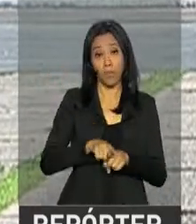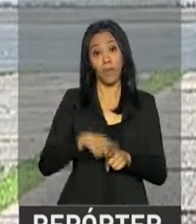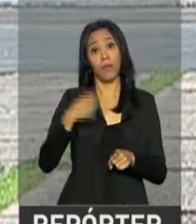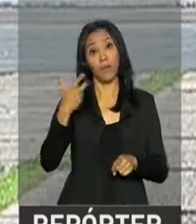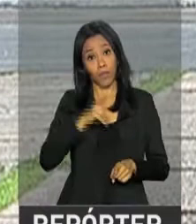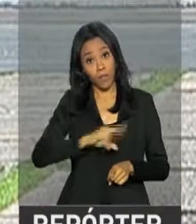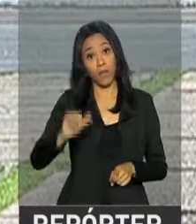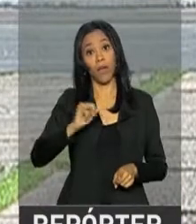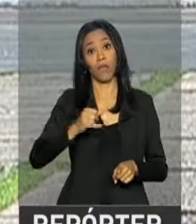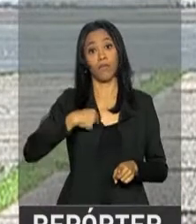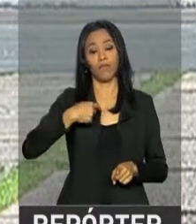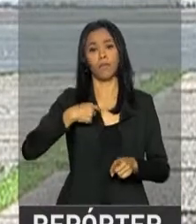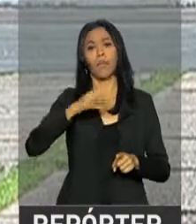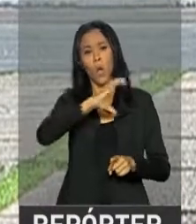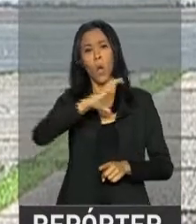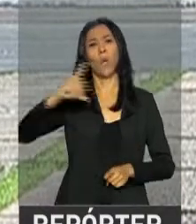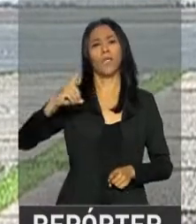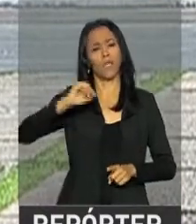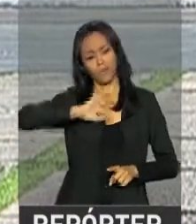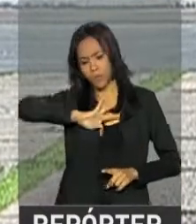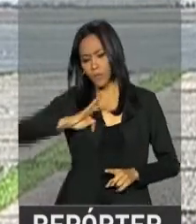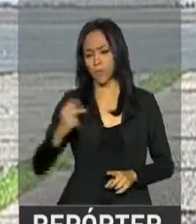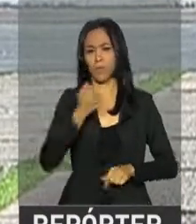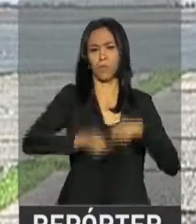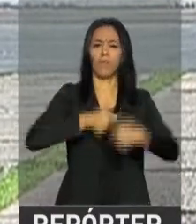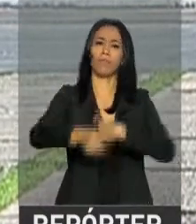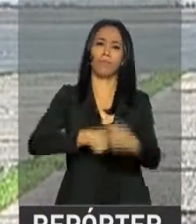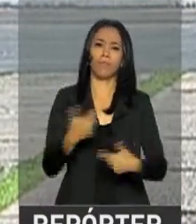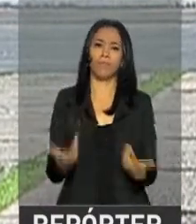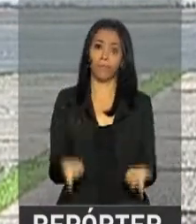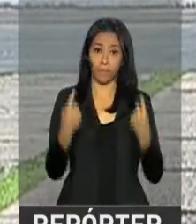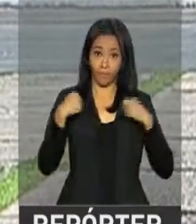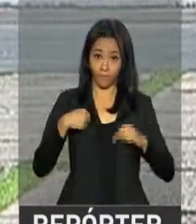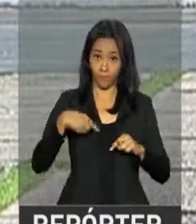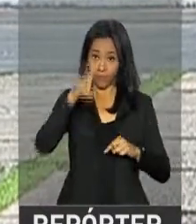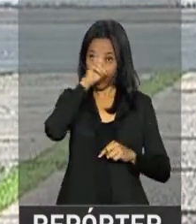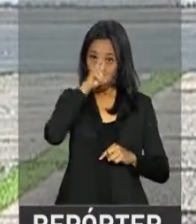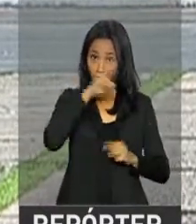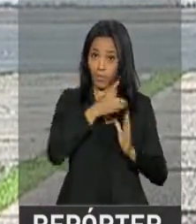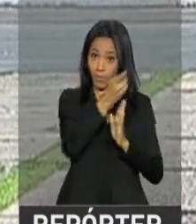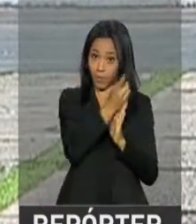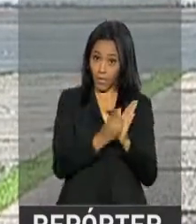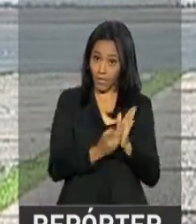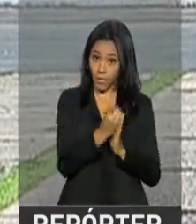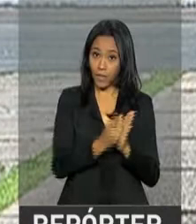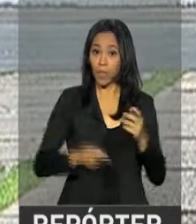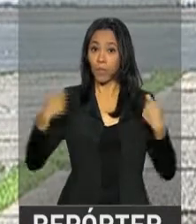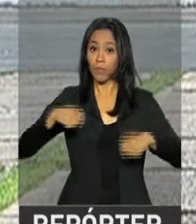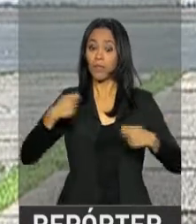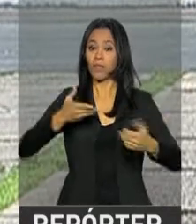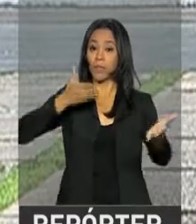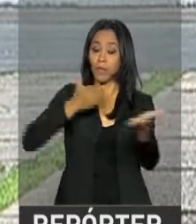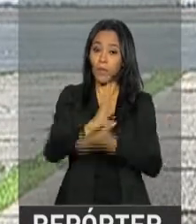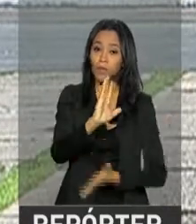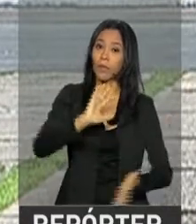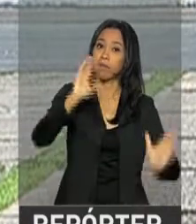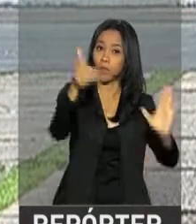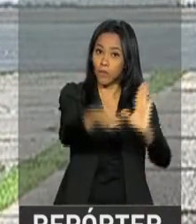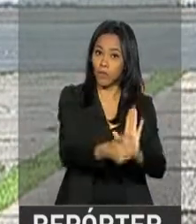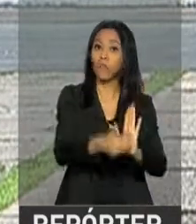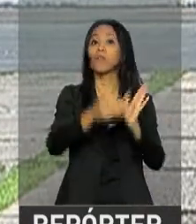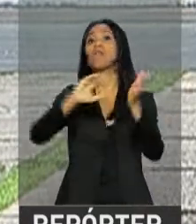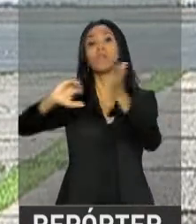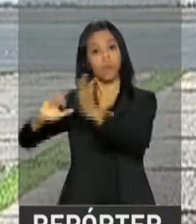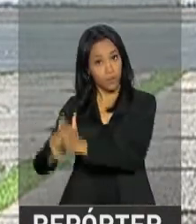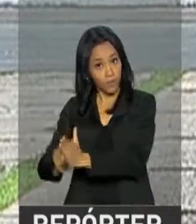que vão atuar no rio de janeiro durante a intervenção lembrando que o decreto de intervenção precisa ser aprovado pela câmara dos deputados e pelo senado federal